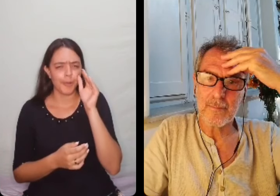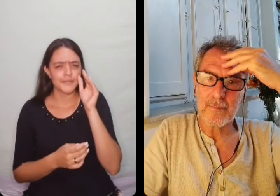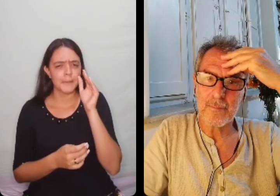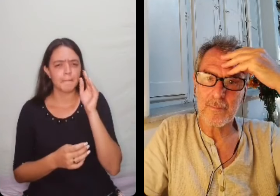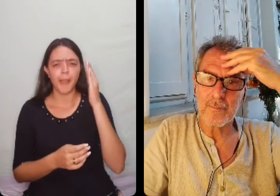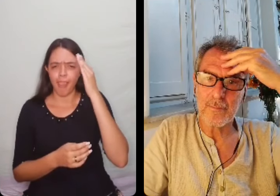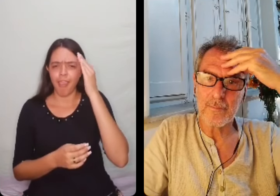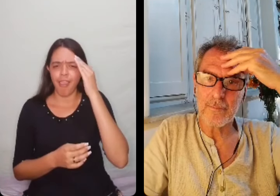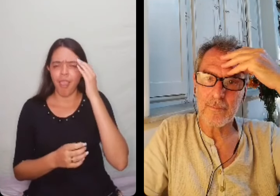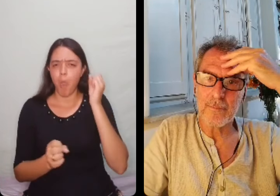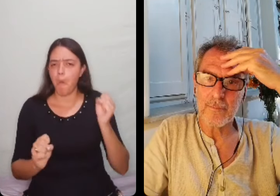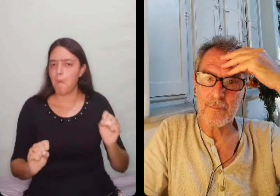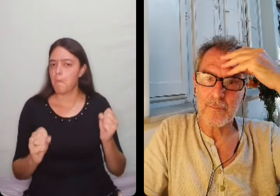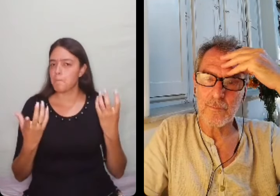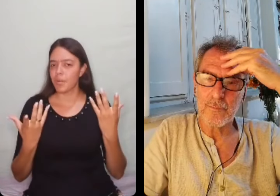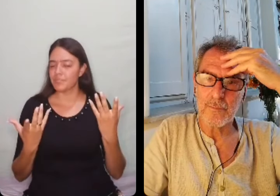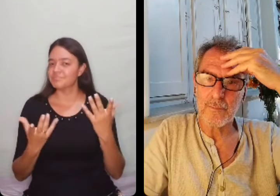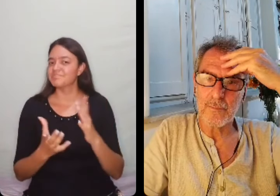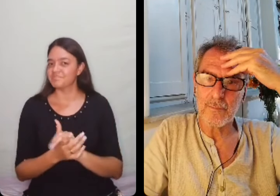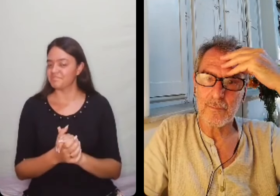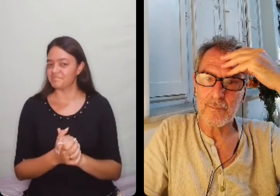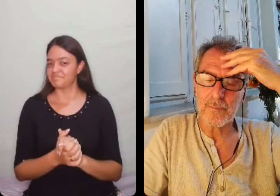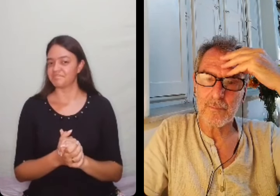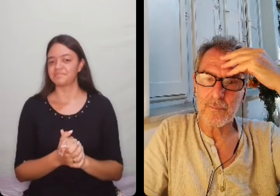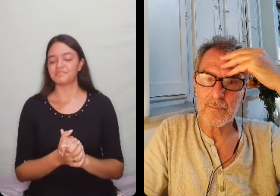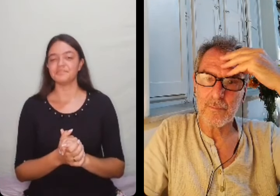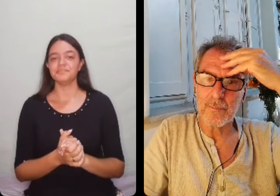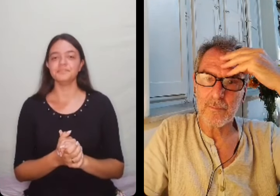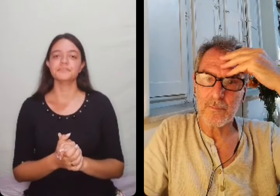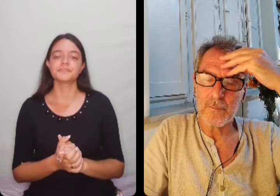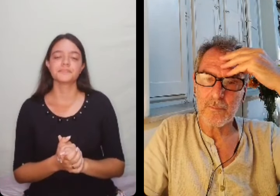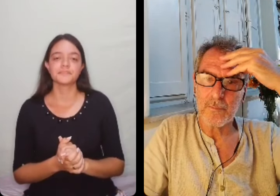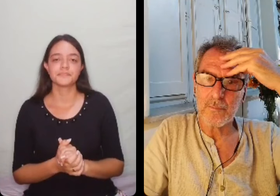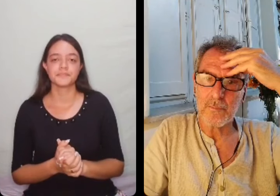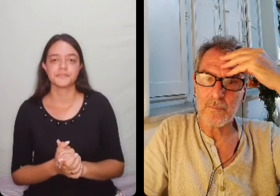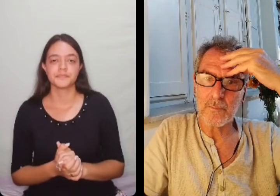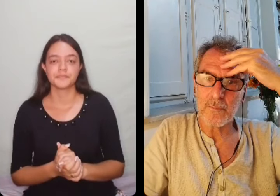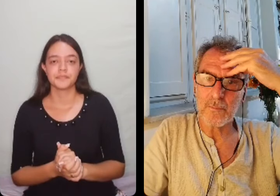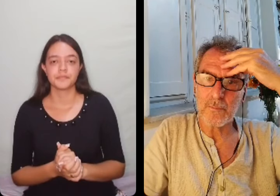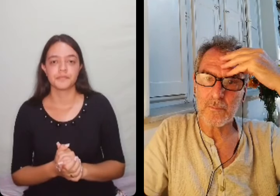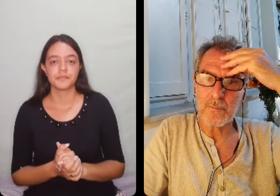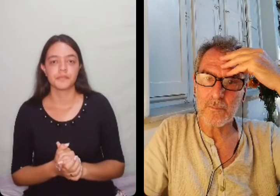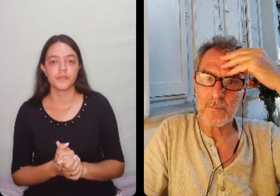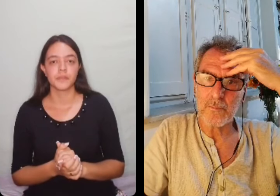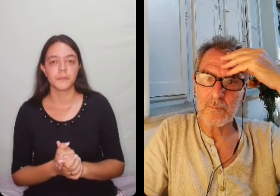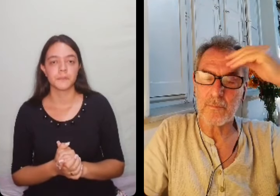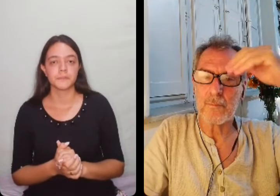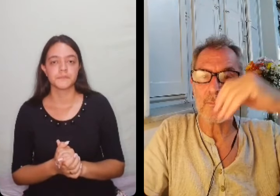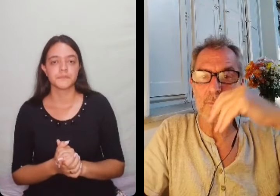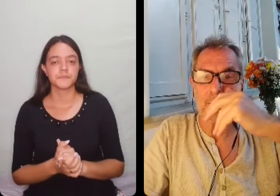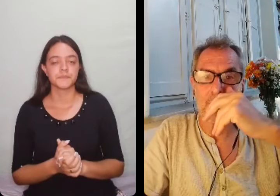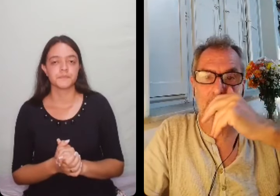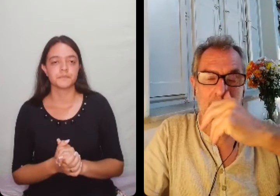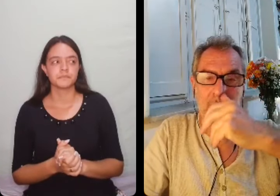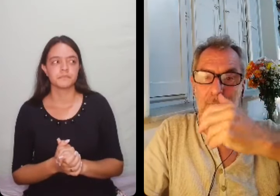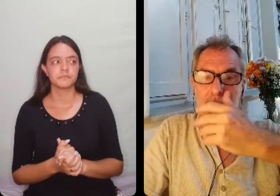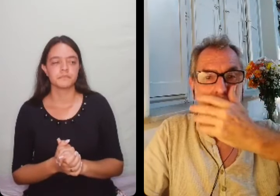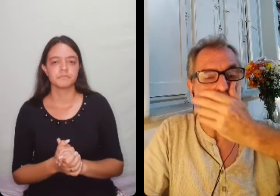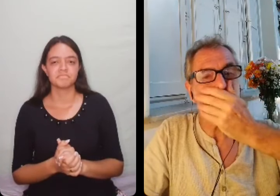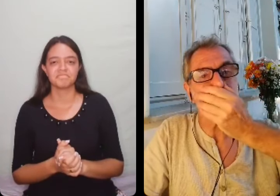no registro aí e no vídeo. E aí, eu acho que eu vou fazer um pequeno spoiler, mas tem projeções, né?